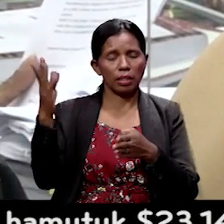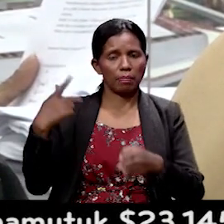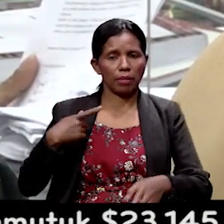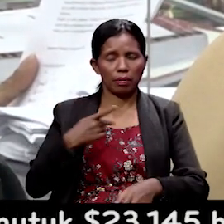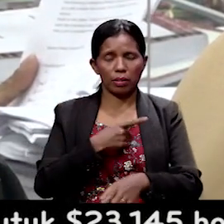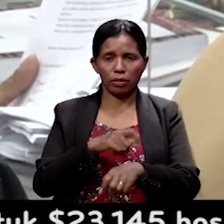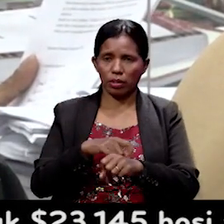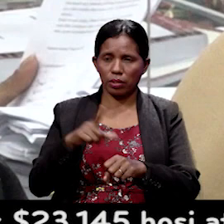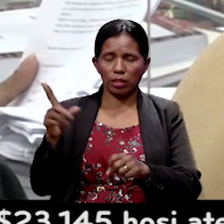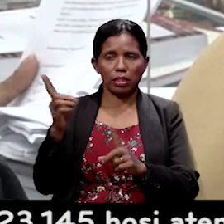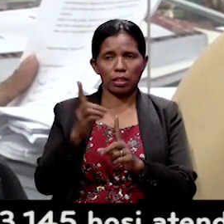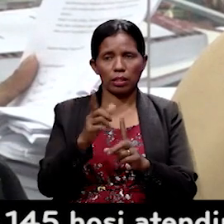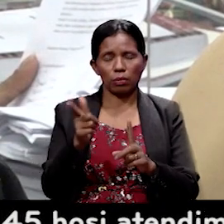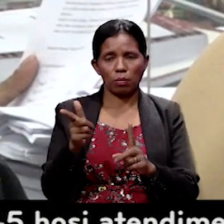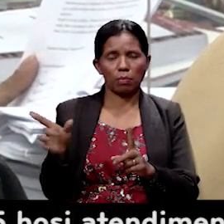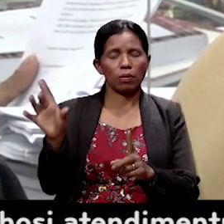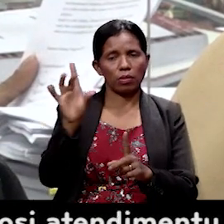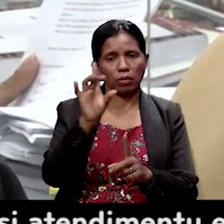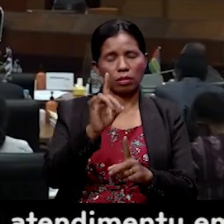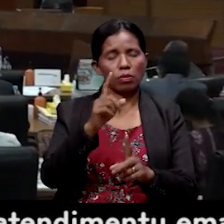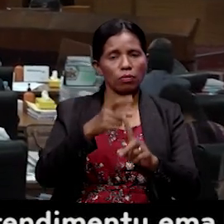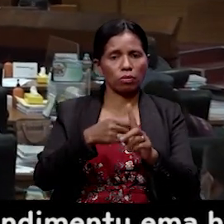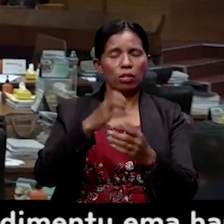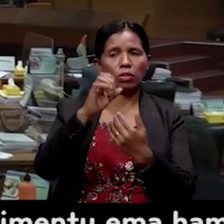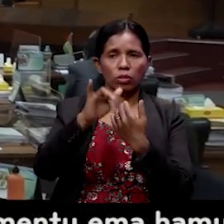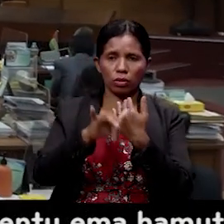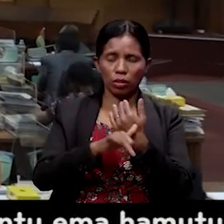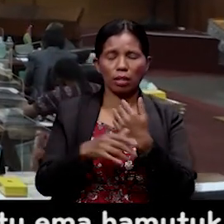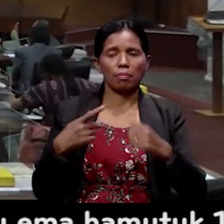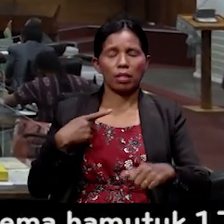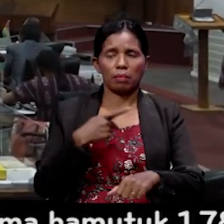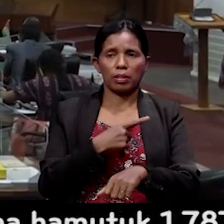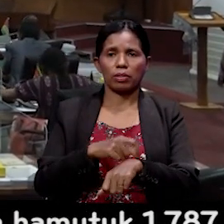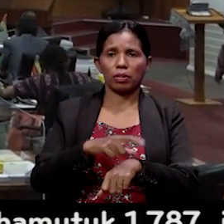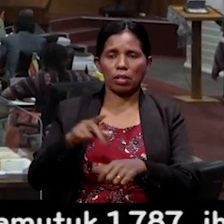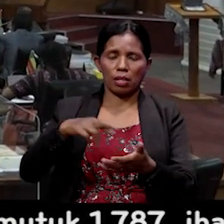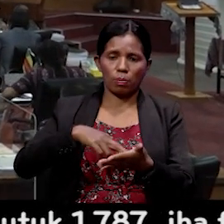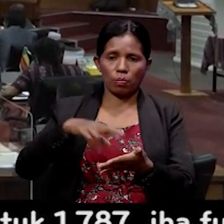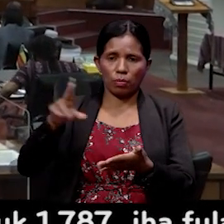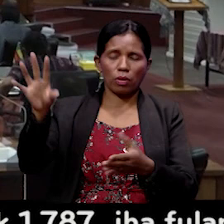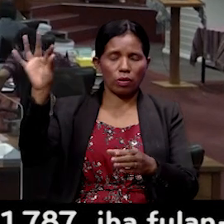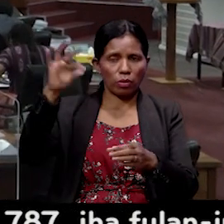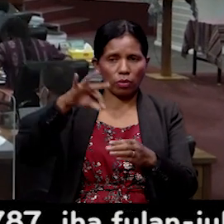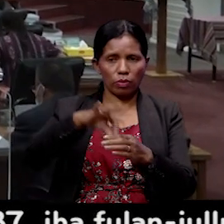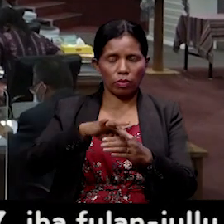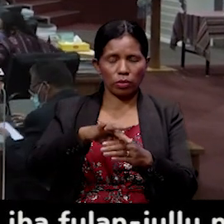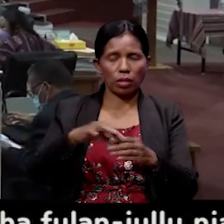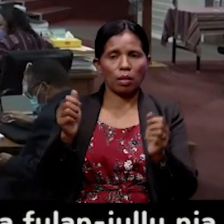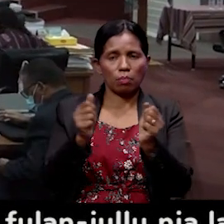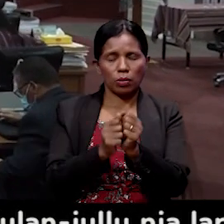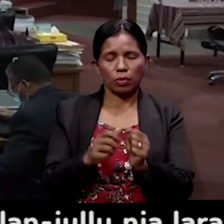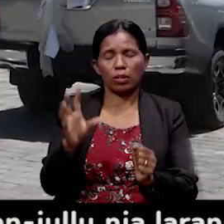e a lorongro nulo ressignualo fulanzunho ne, Parlamento Nacional aprova o voto unanimidade nem nulo